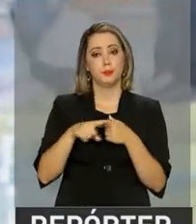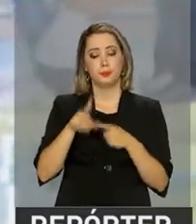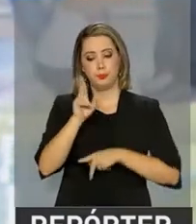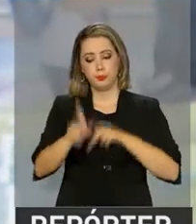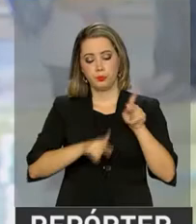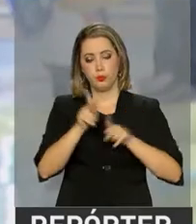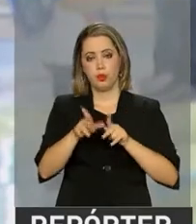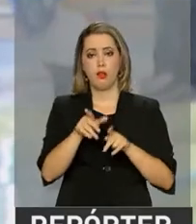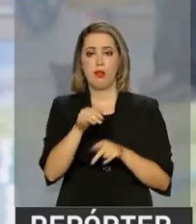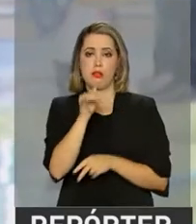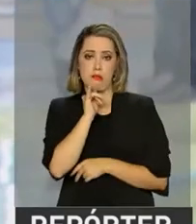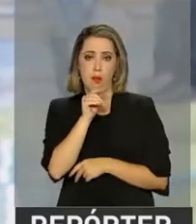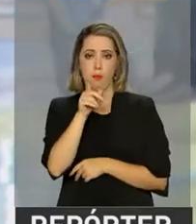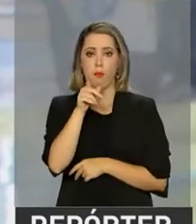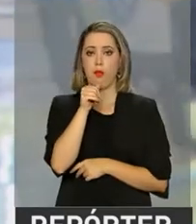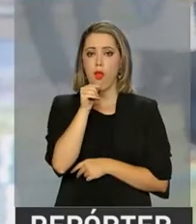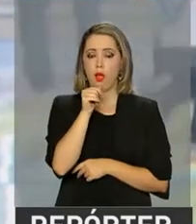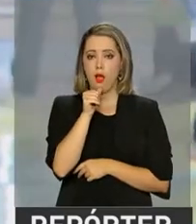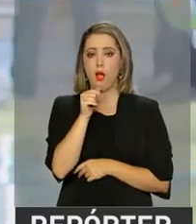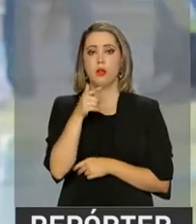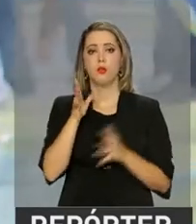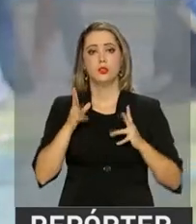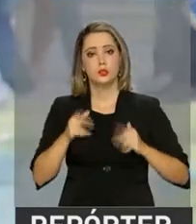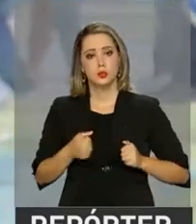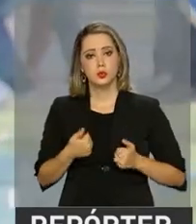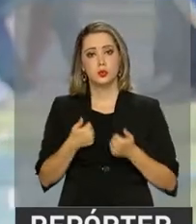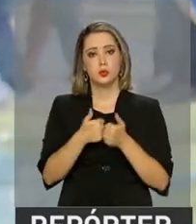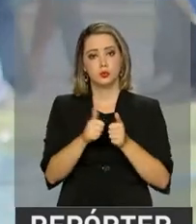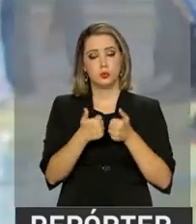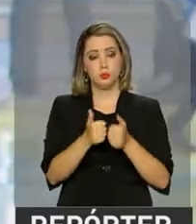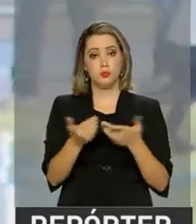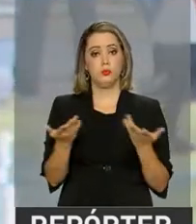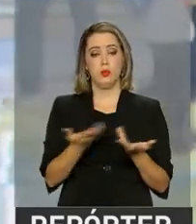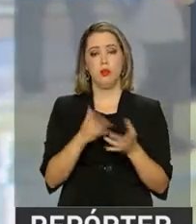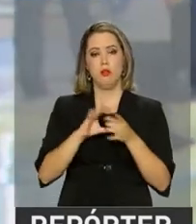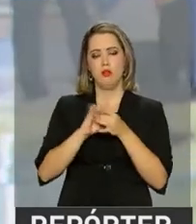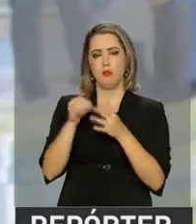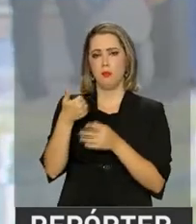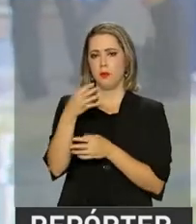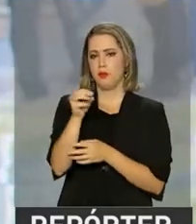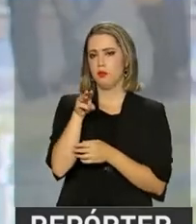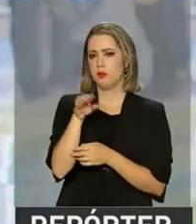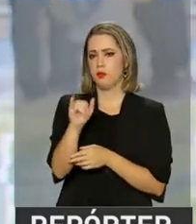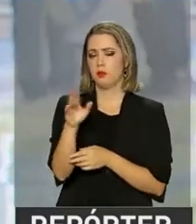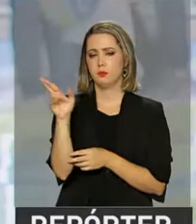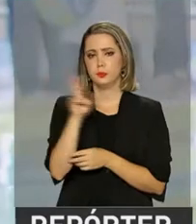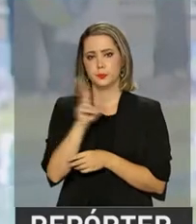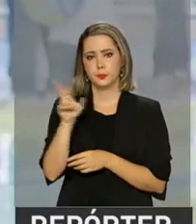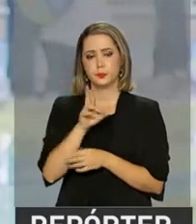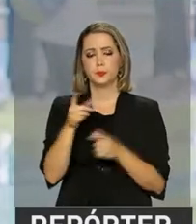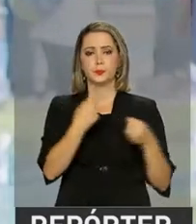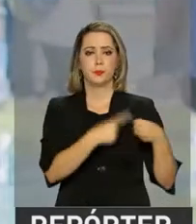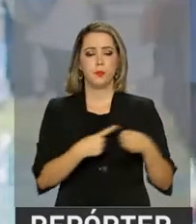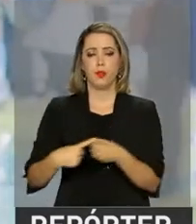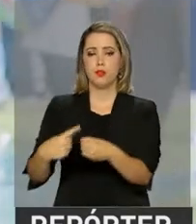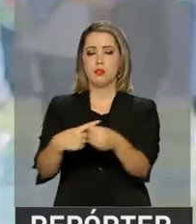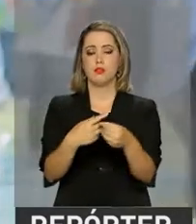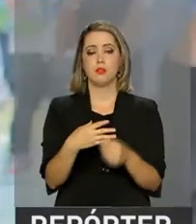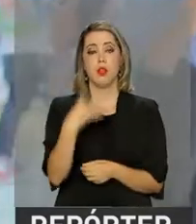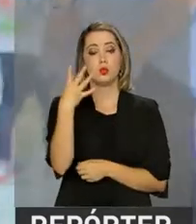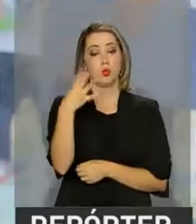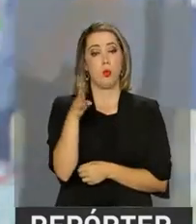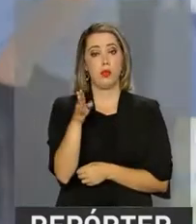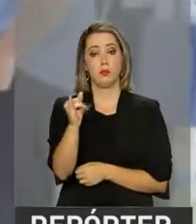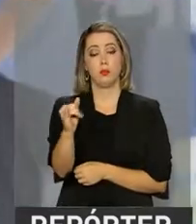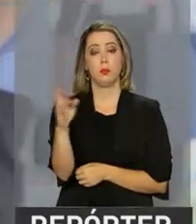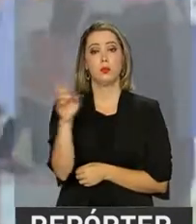população, como água, esgoto e mobilidade urbana. Foi anunciada a liberação de 10 bilhões de reais para as prefeituras. 4 bilhões de